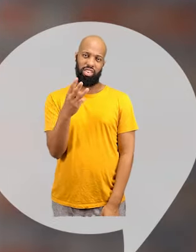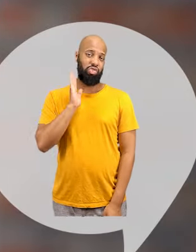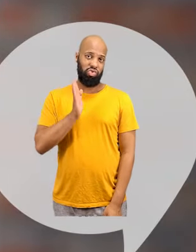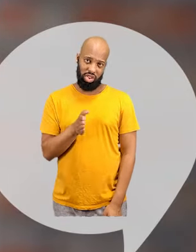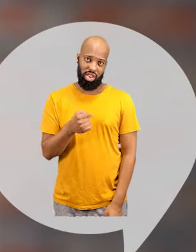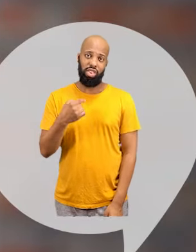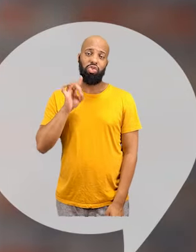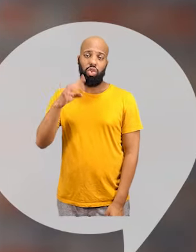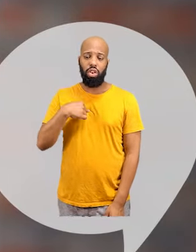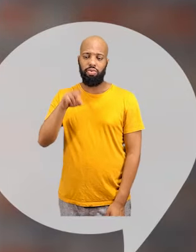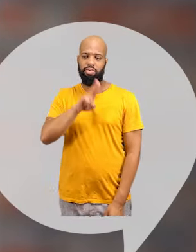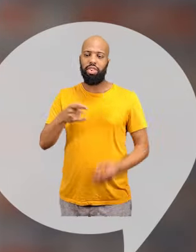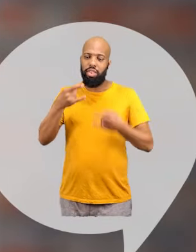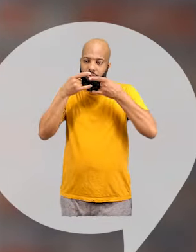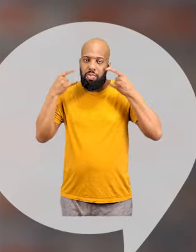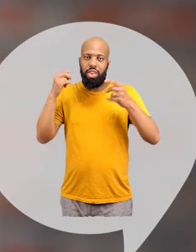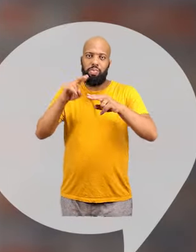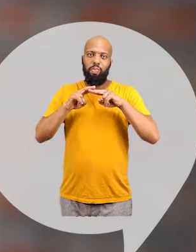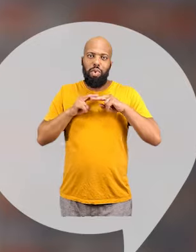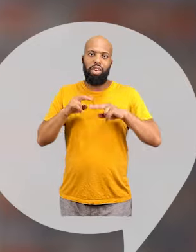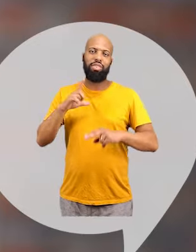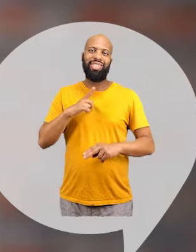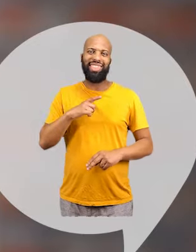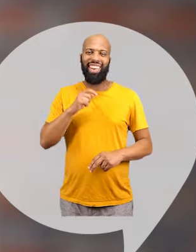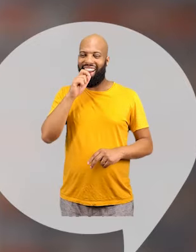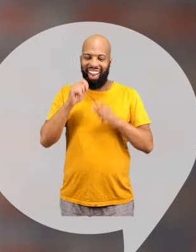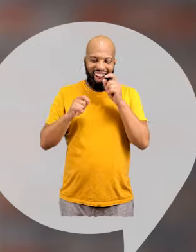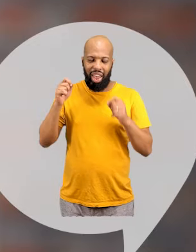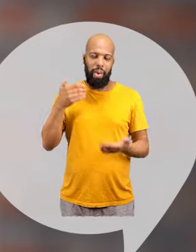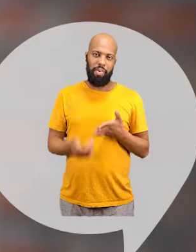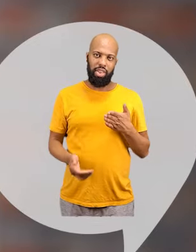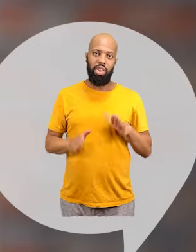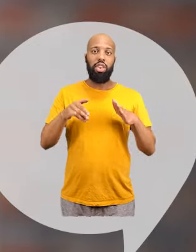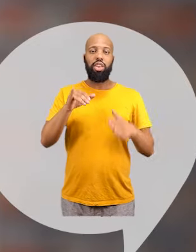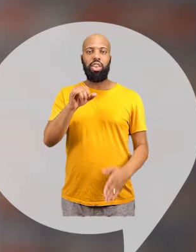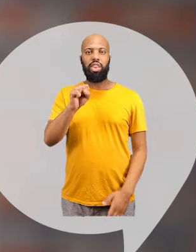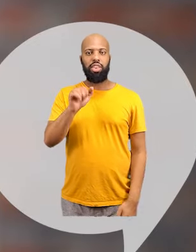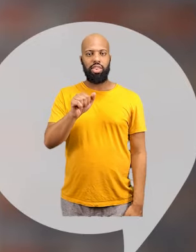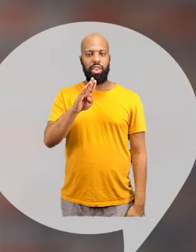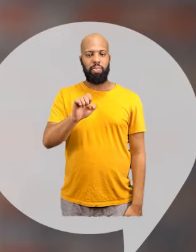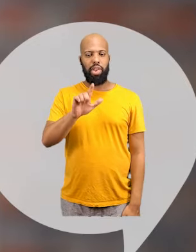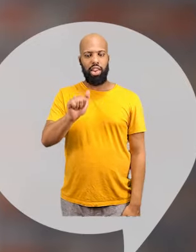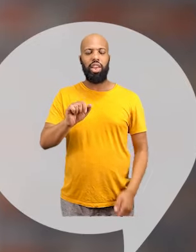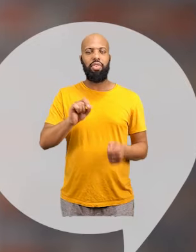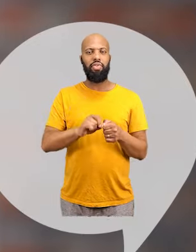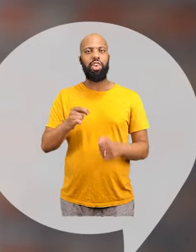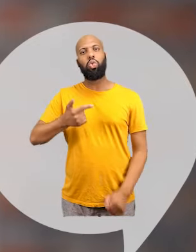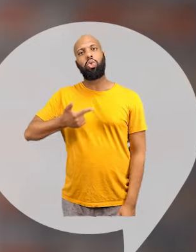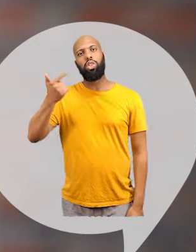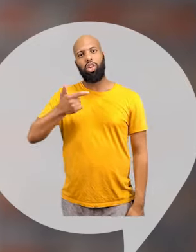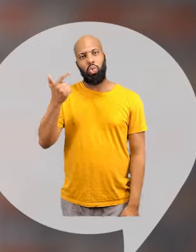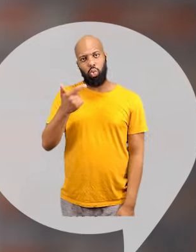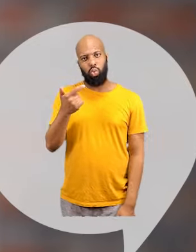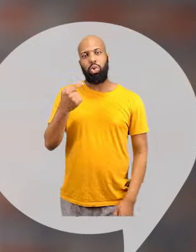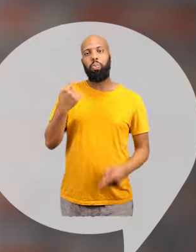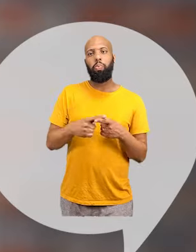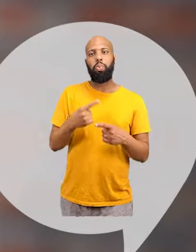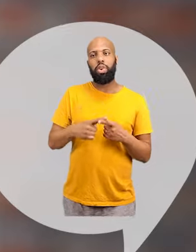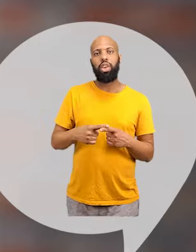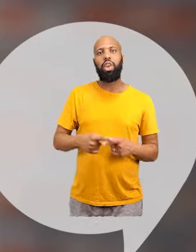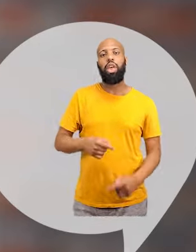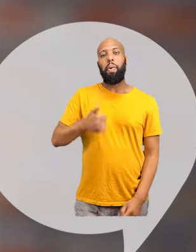cara e daí a Isabela me ajudou a fazer o segundo refrão dessa música porque o primeiro refrão eu já não sei o meu sorriso e o segundo refrão